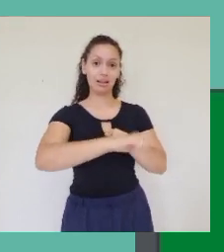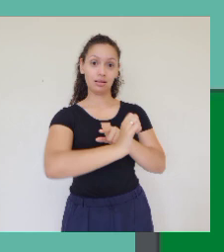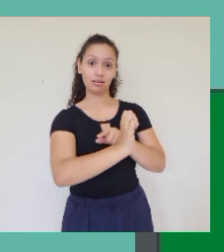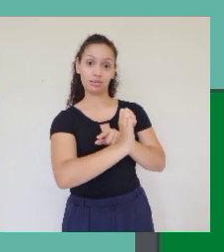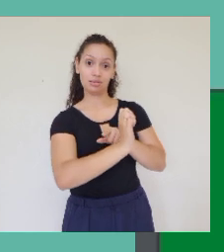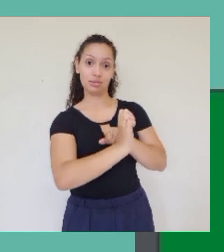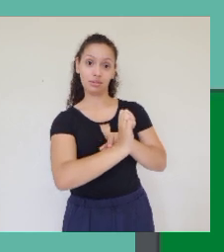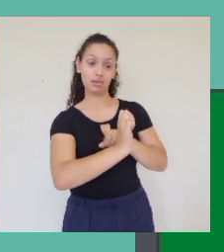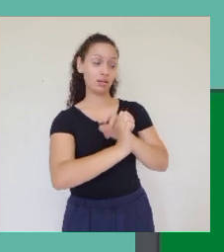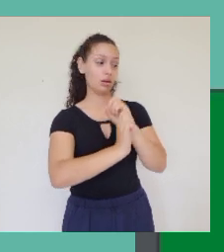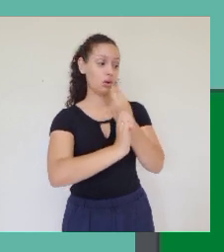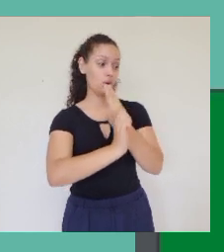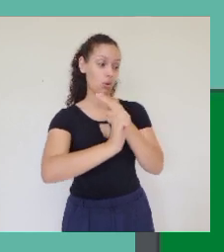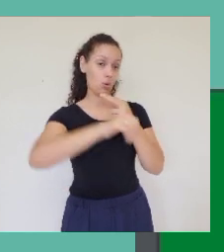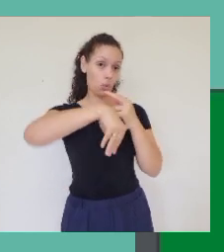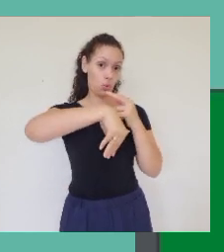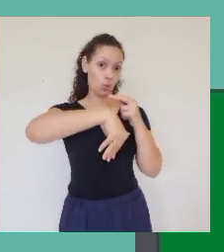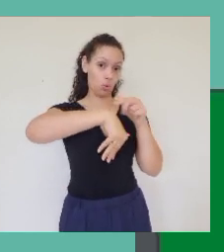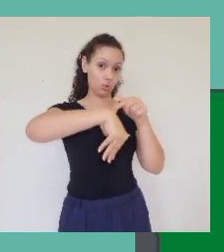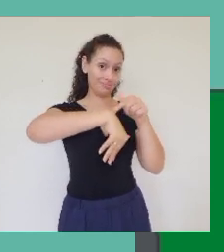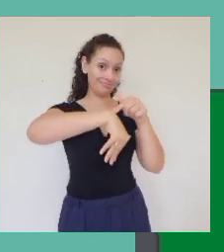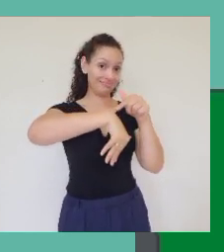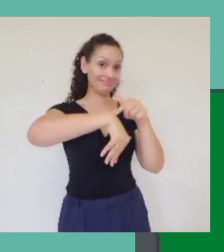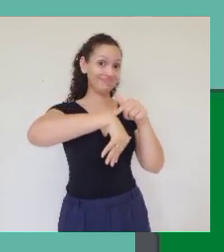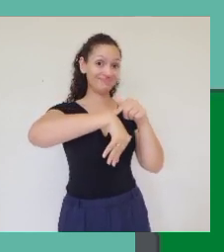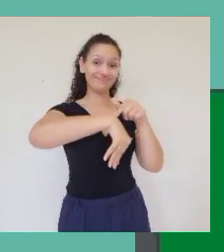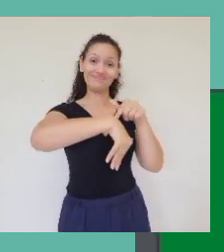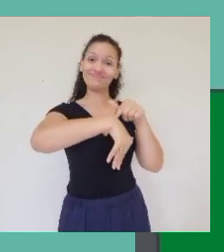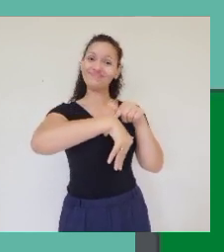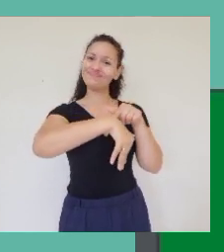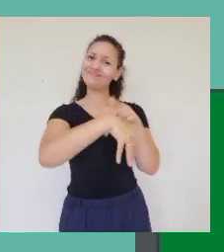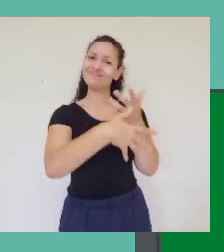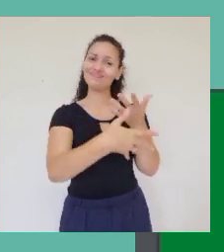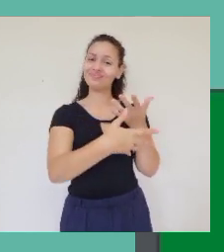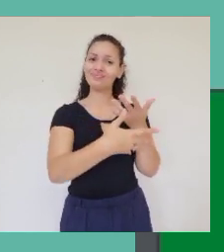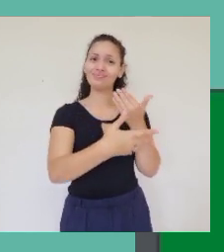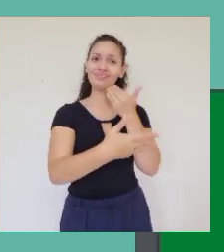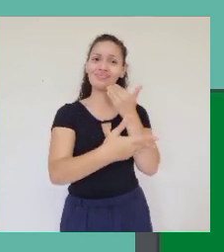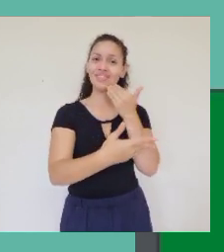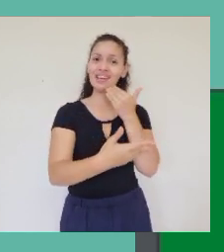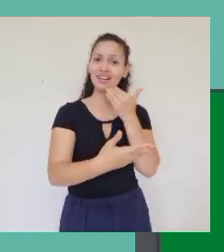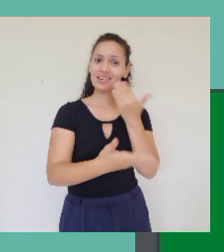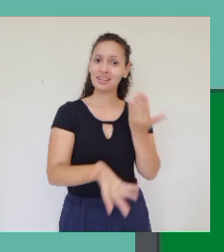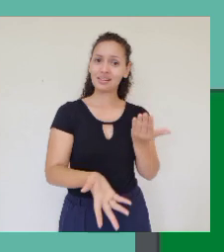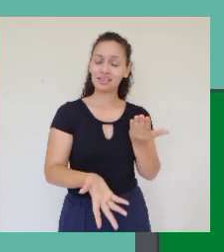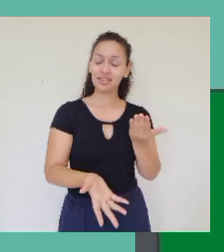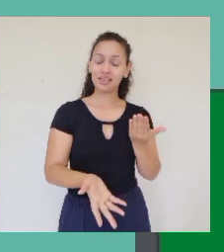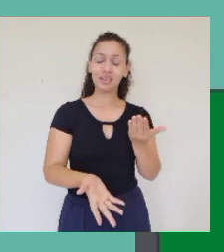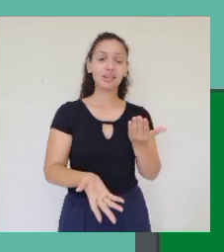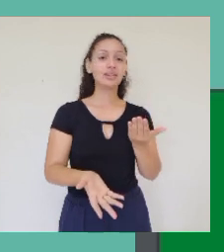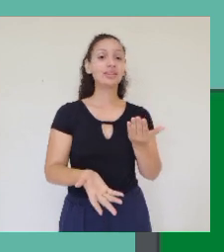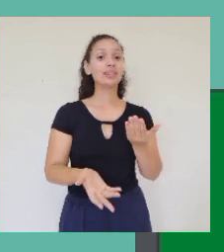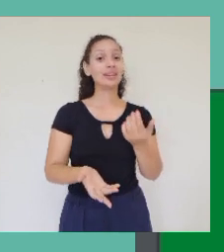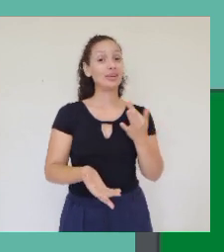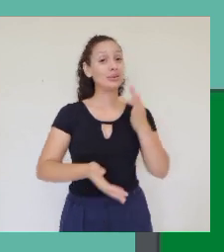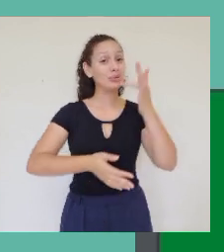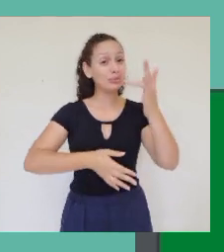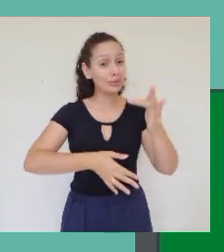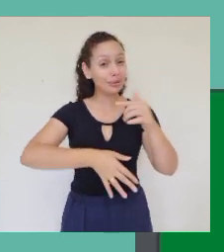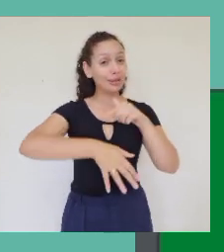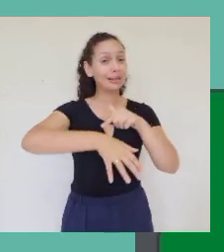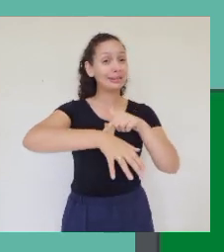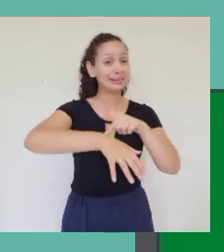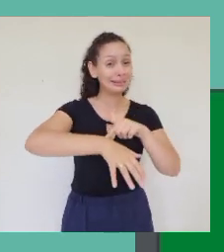assim, ou quando você está assim também, né? Você tem uma parte mais alongada e isso gera inúmeras tendinites, tá bom?